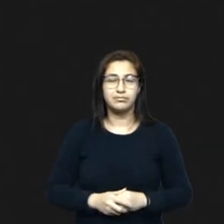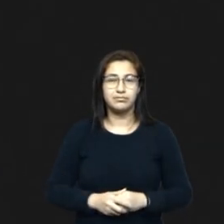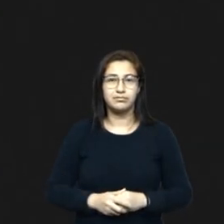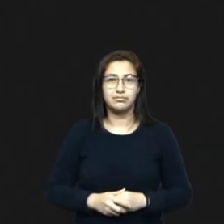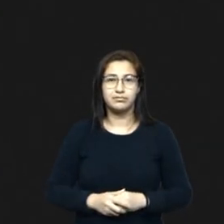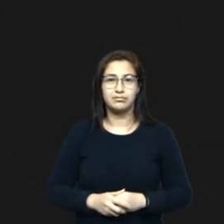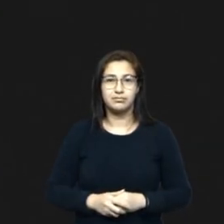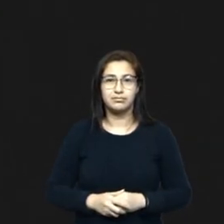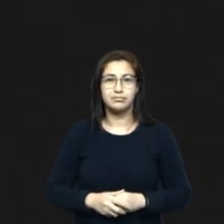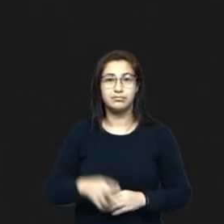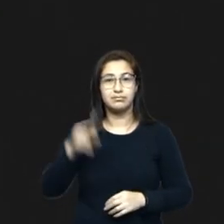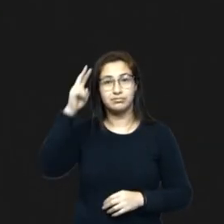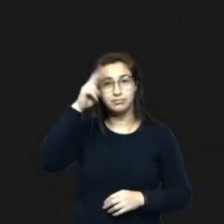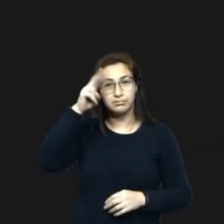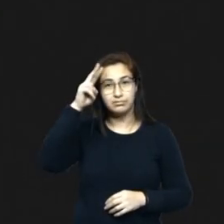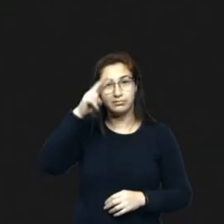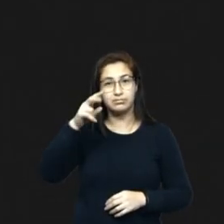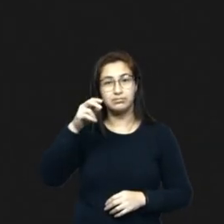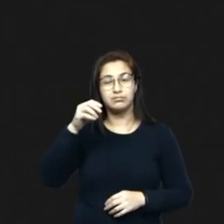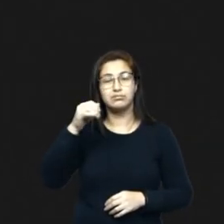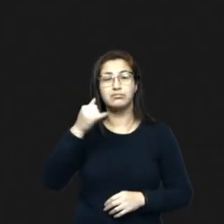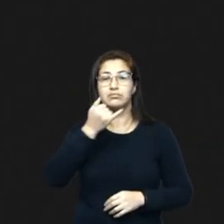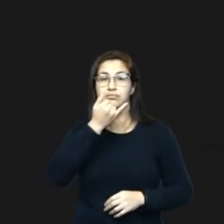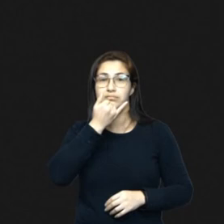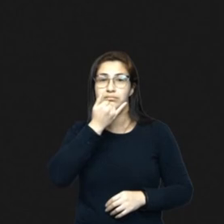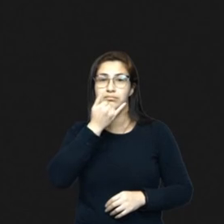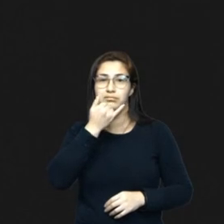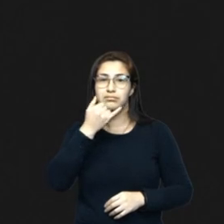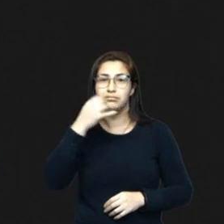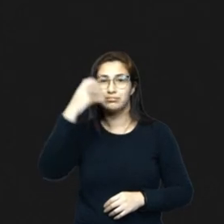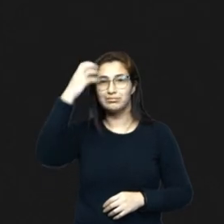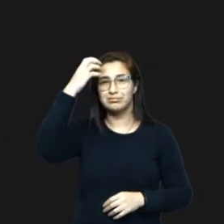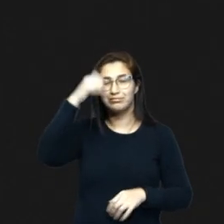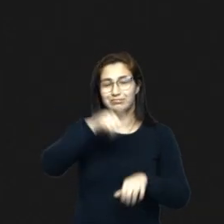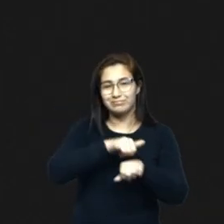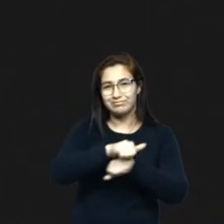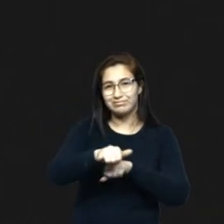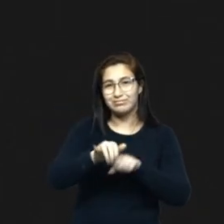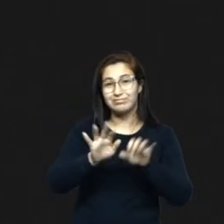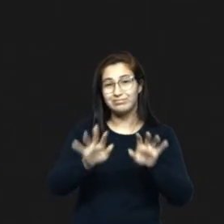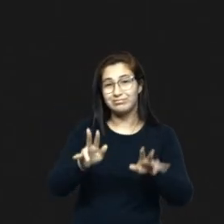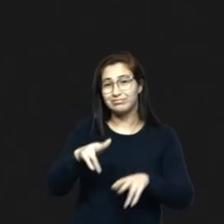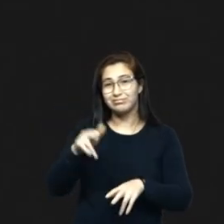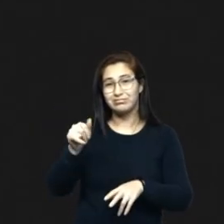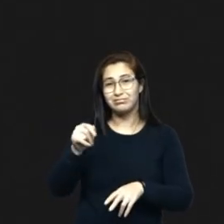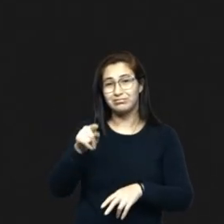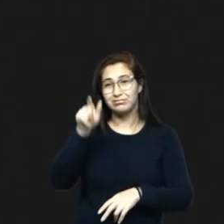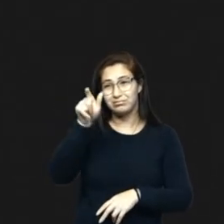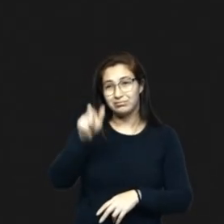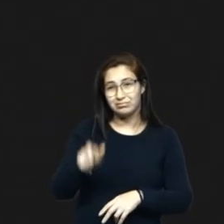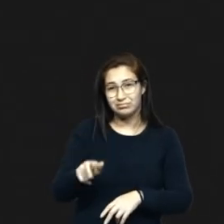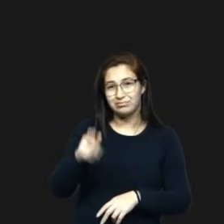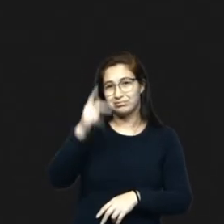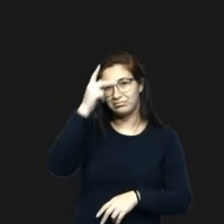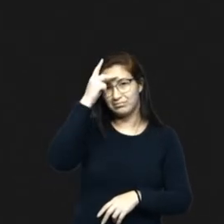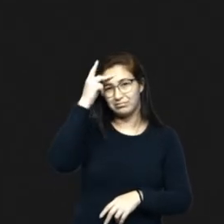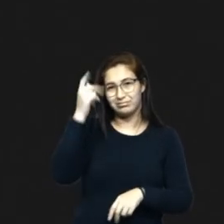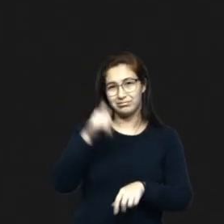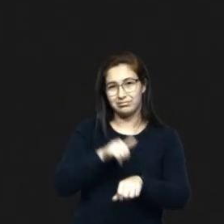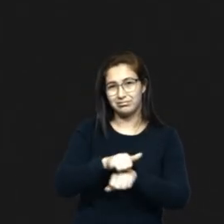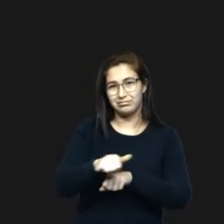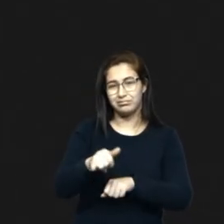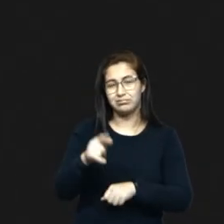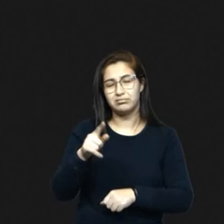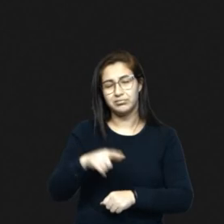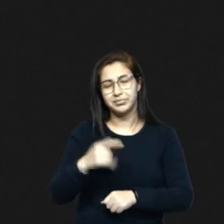A história perdoa a traição, mas nunca o traidor. Lembre-se disso. Isso é importante. Que todo o estado de